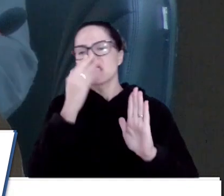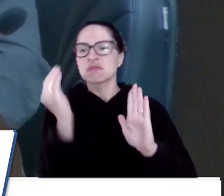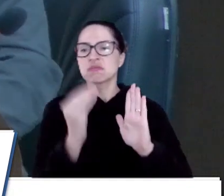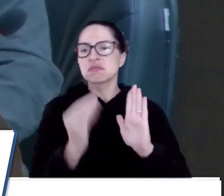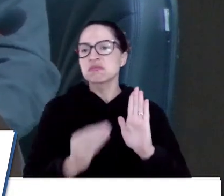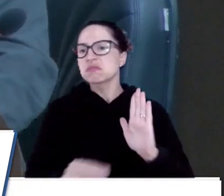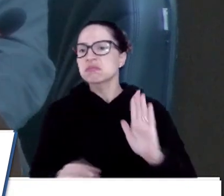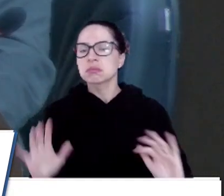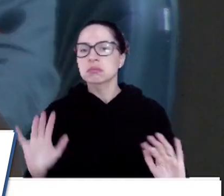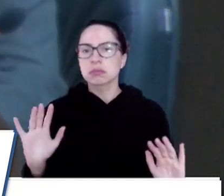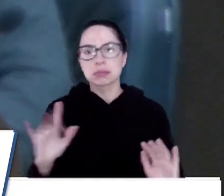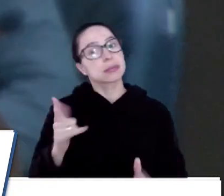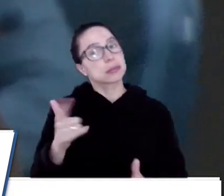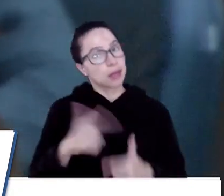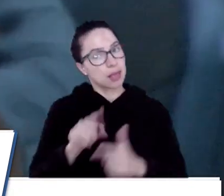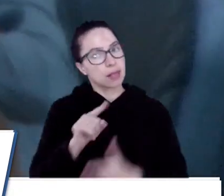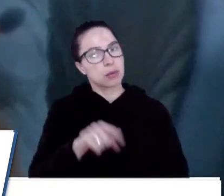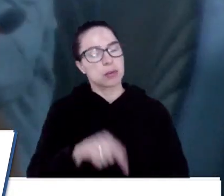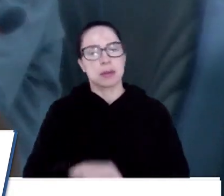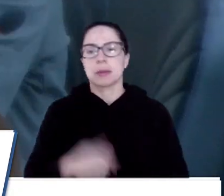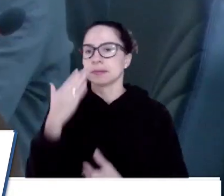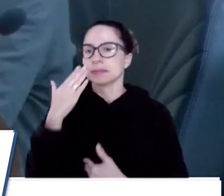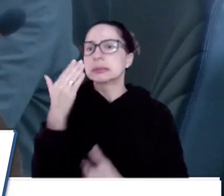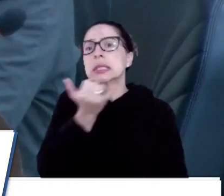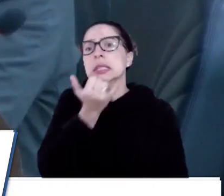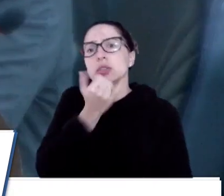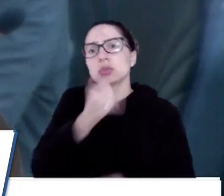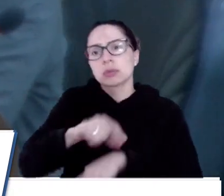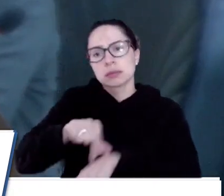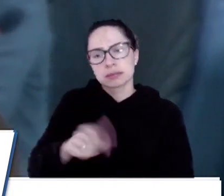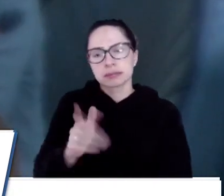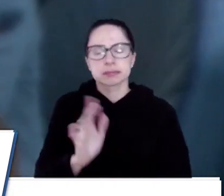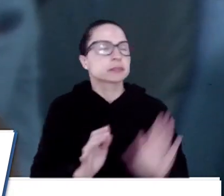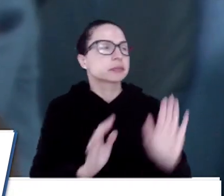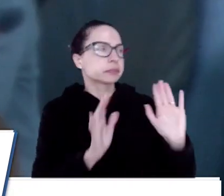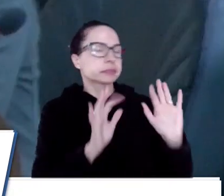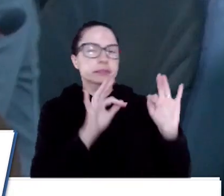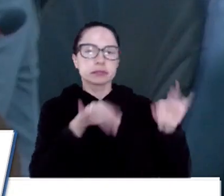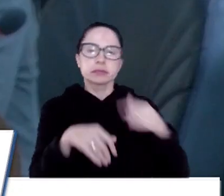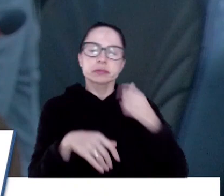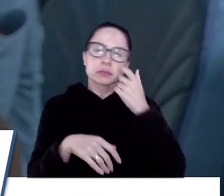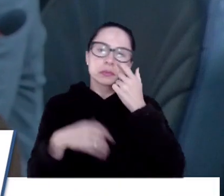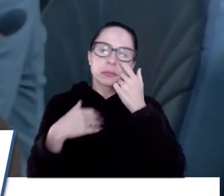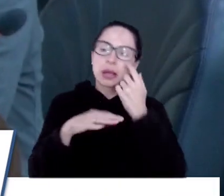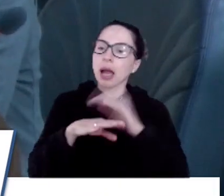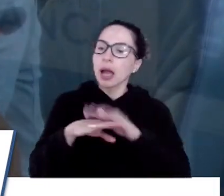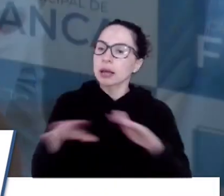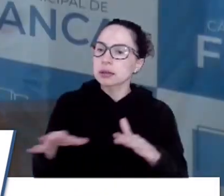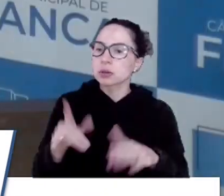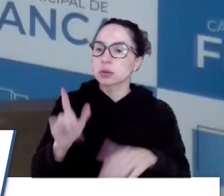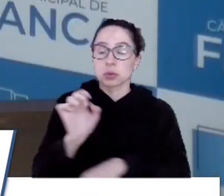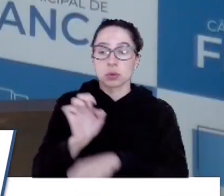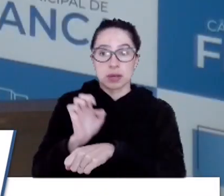pública. Esse é o grande problema. Obrigado. Desculpa tomar o tempo. Não, eu terminando também. É isso. Enquanto o Estado